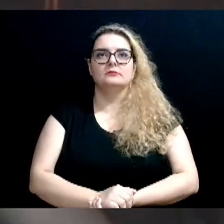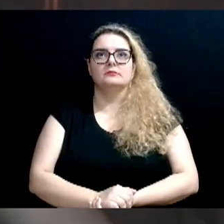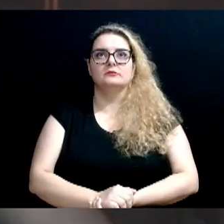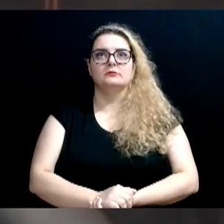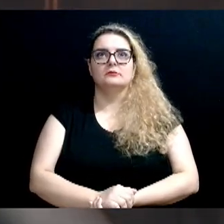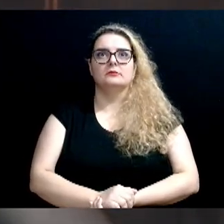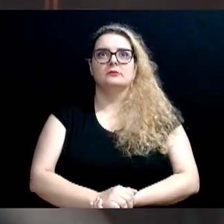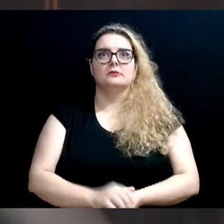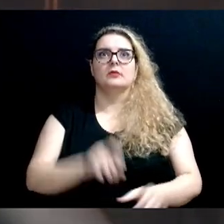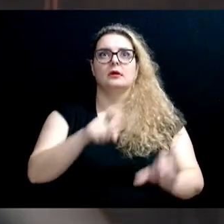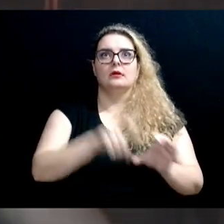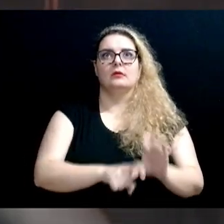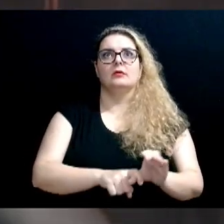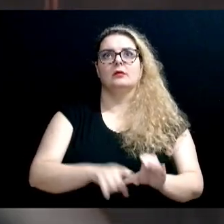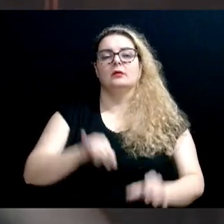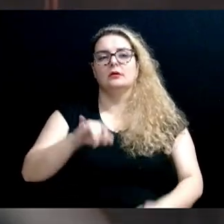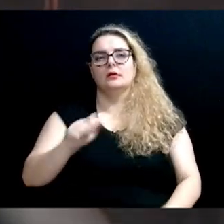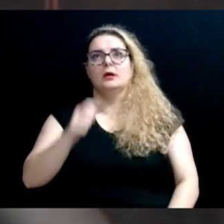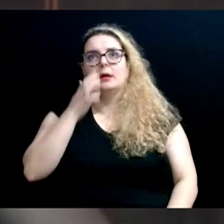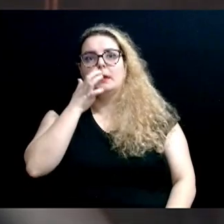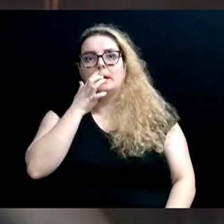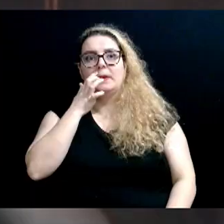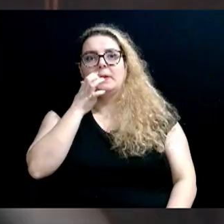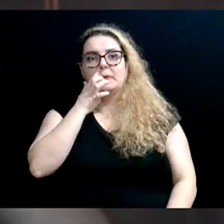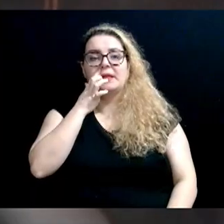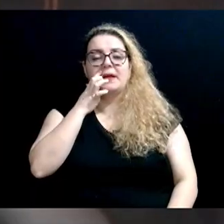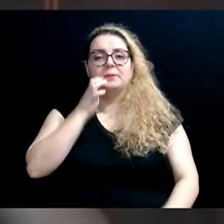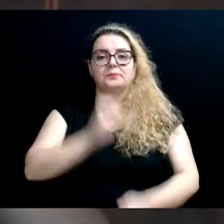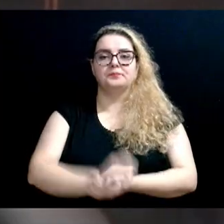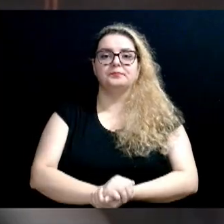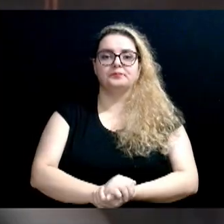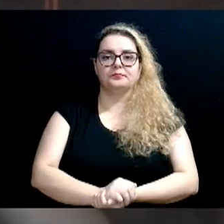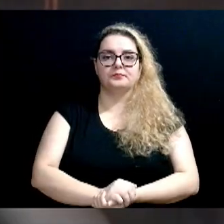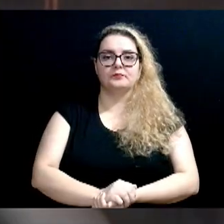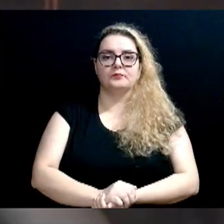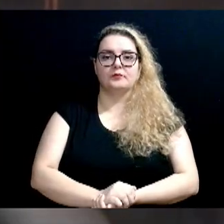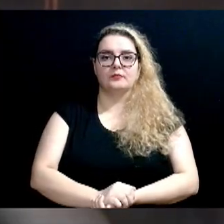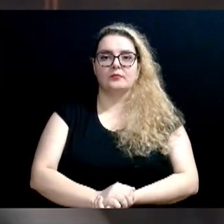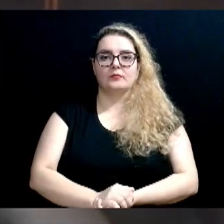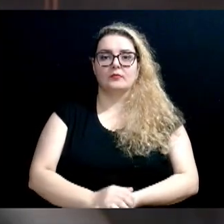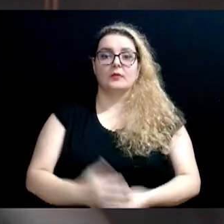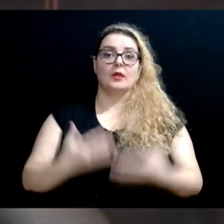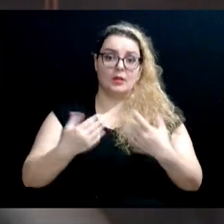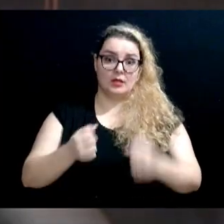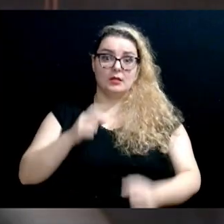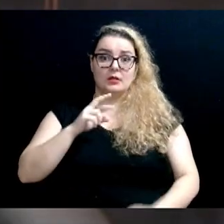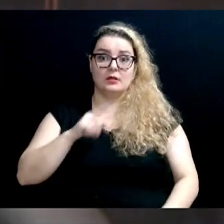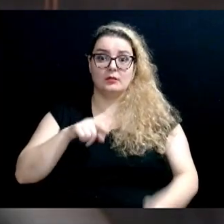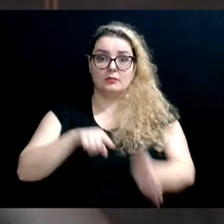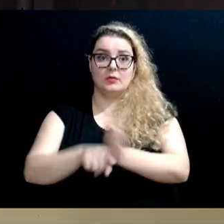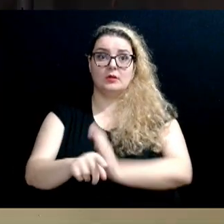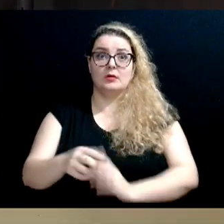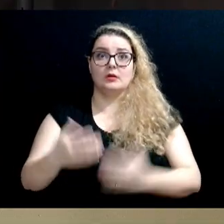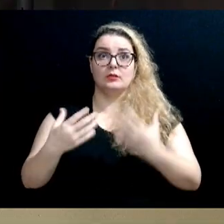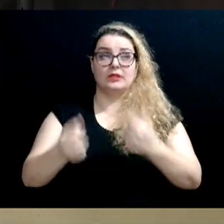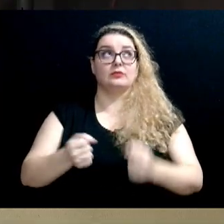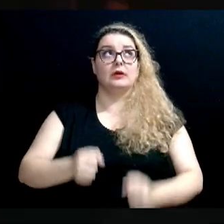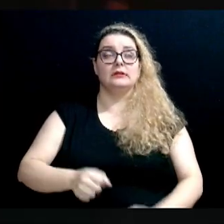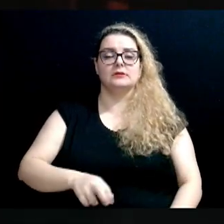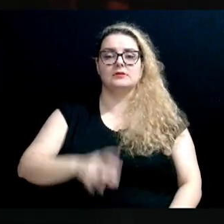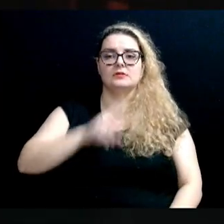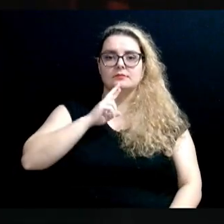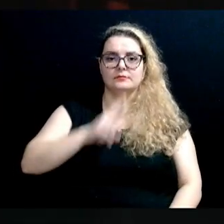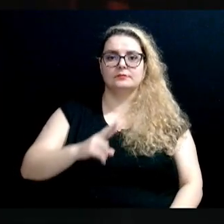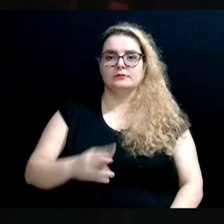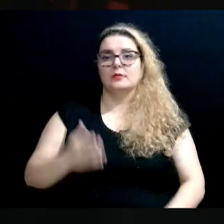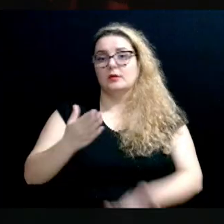e só jogar uma pergunta e aceitar a resposta, jogo pergunta e aceito a resposta, eu paro de aprender. Exatamente. E o nosso